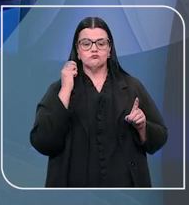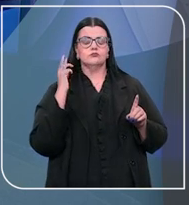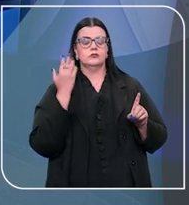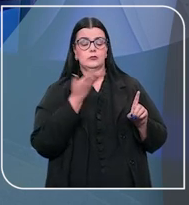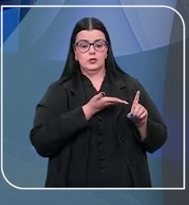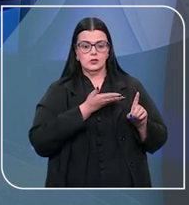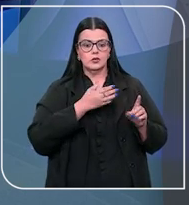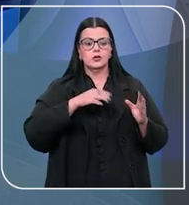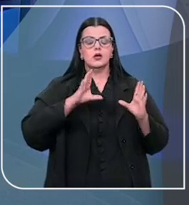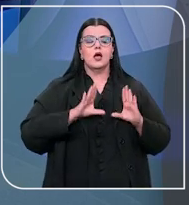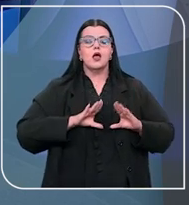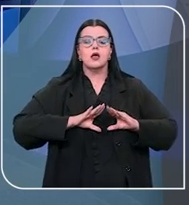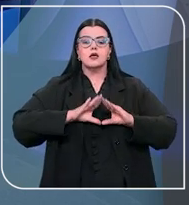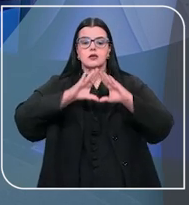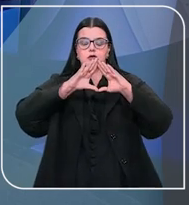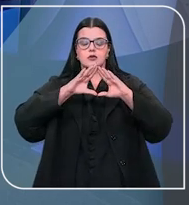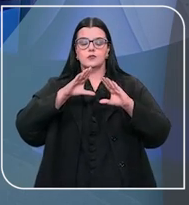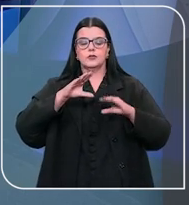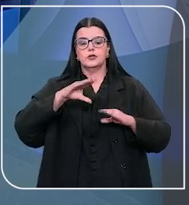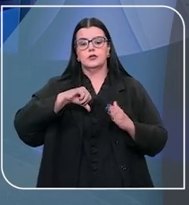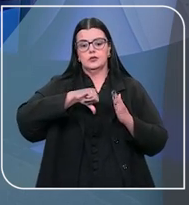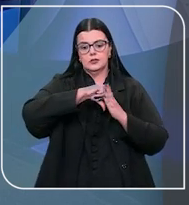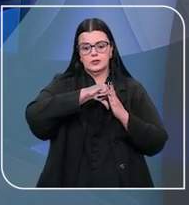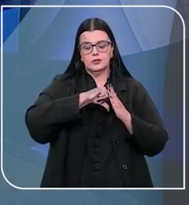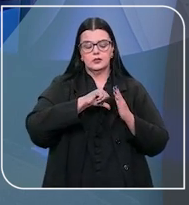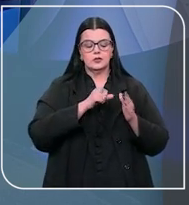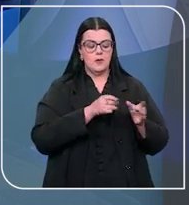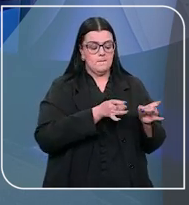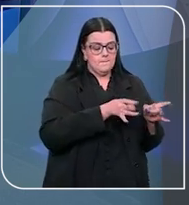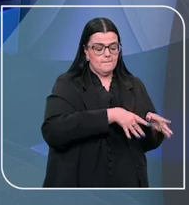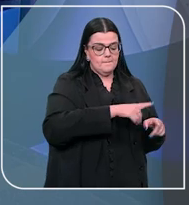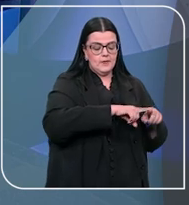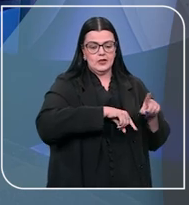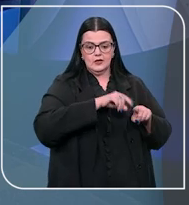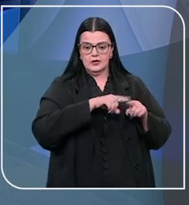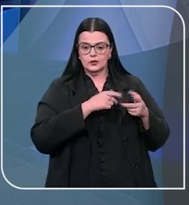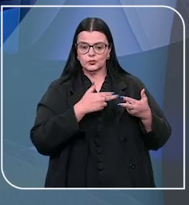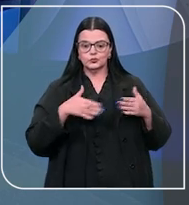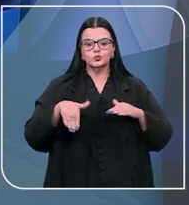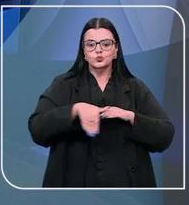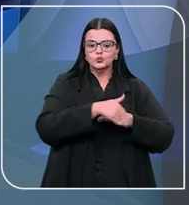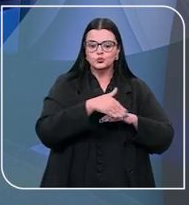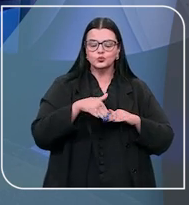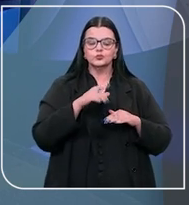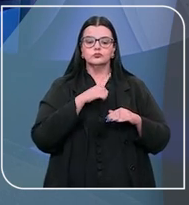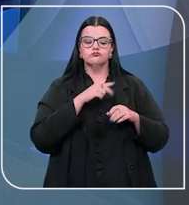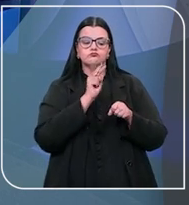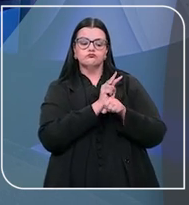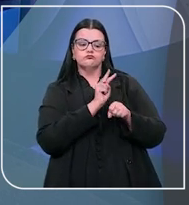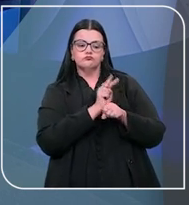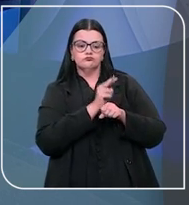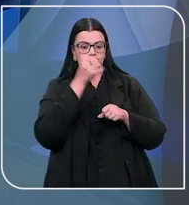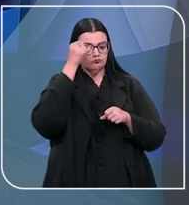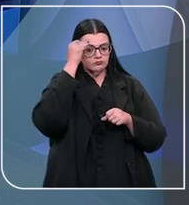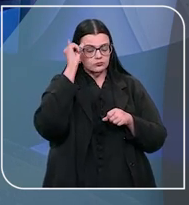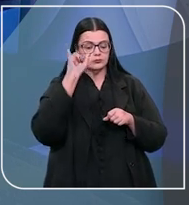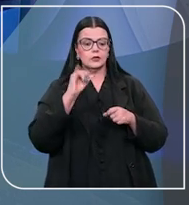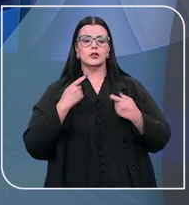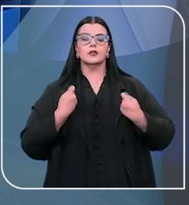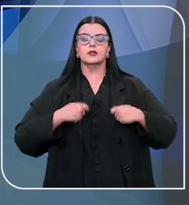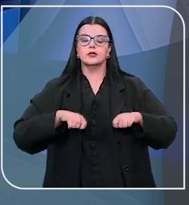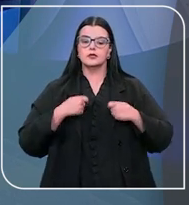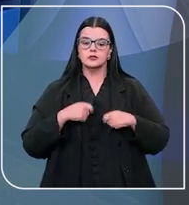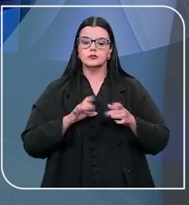integrar organização criminosa. Como o material foi descartado em via pública, foi afastada a quebra de privacidade e